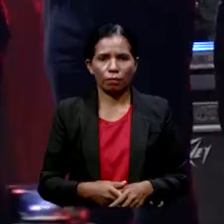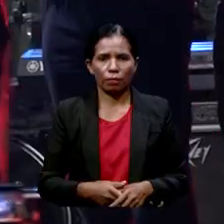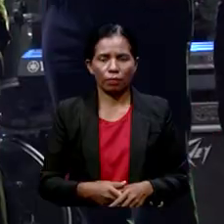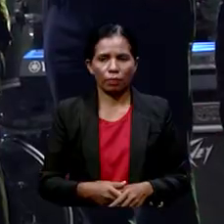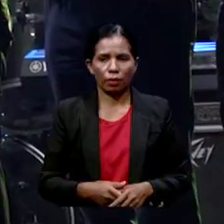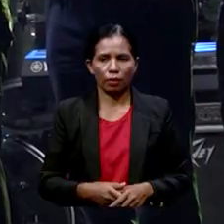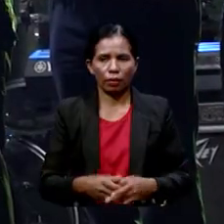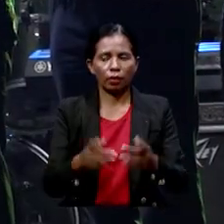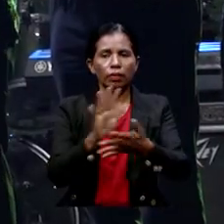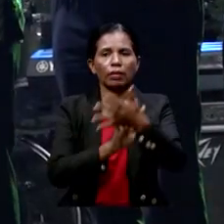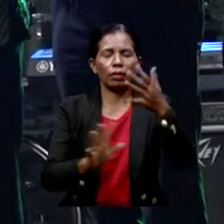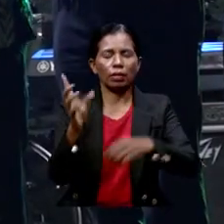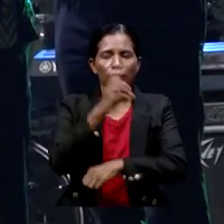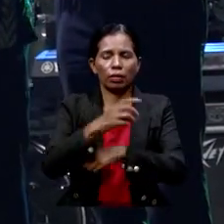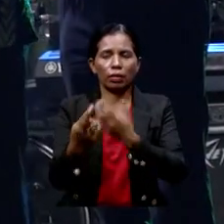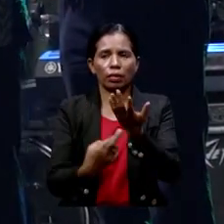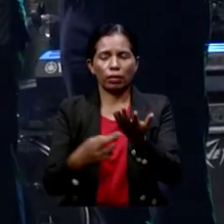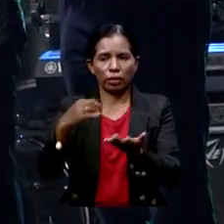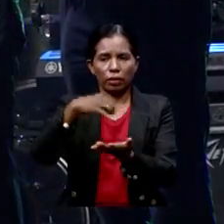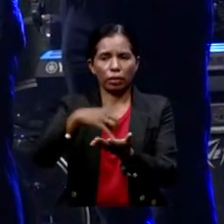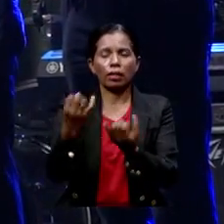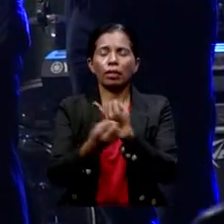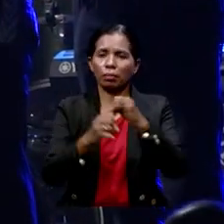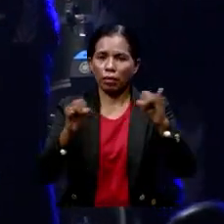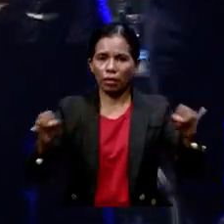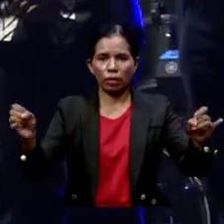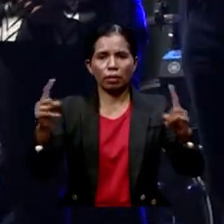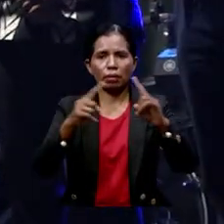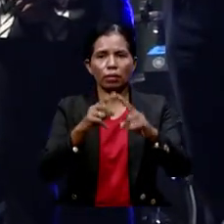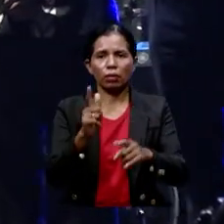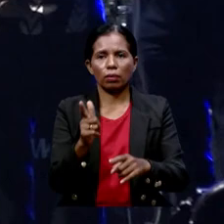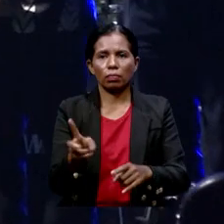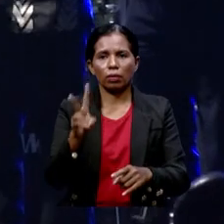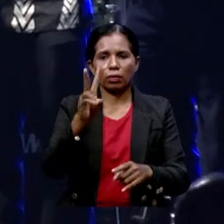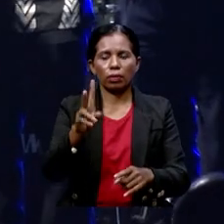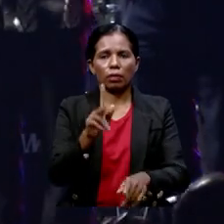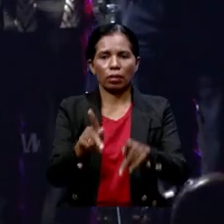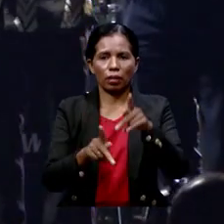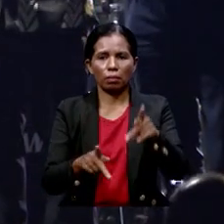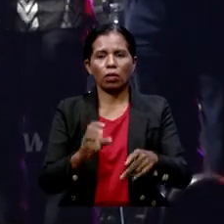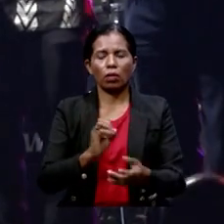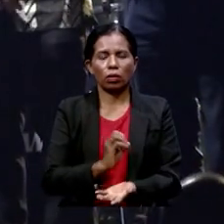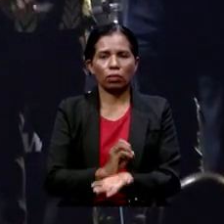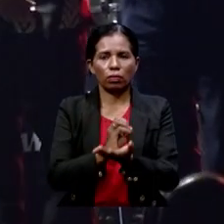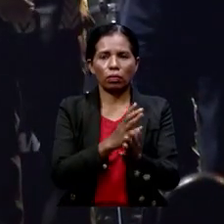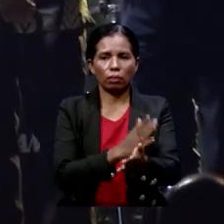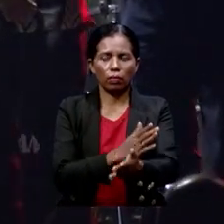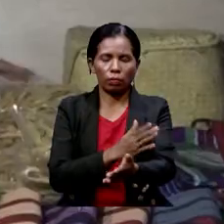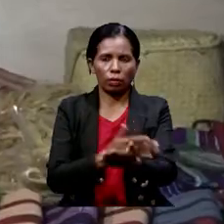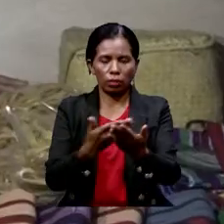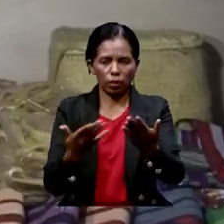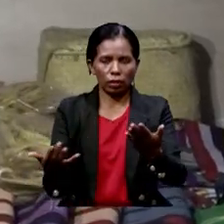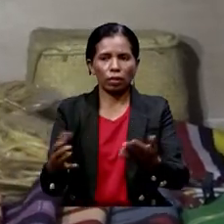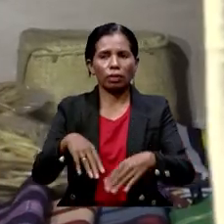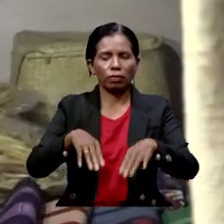I ambito at komora lorong restaurasi independensia Timor Leste nian badala ruan urresil rua negosiante rewa promove produto lokal sira iha feira